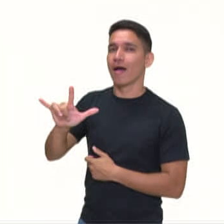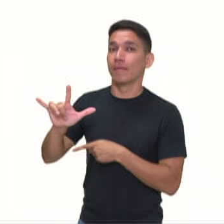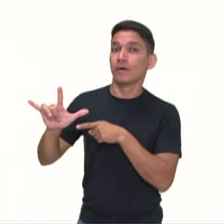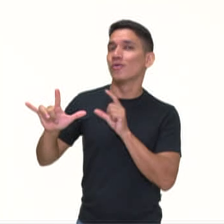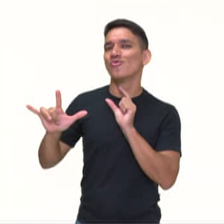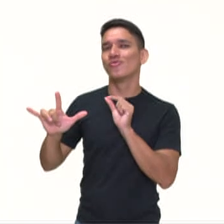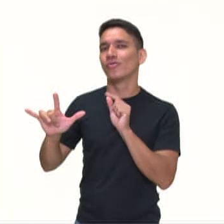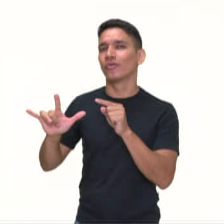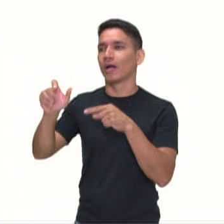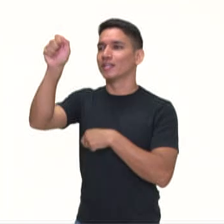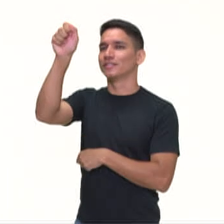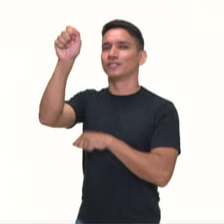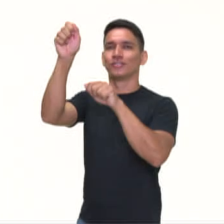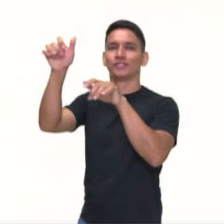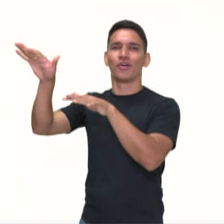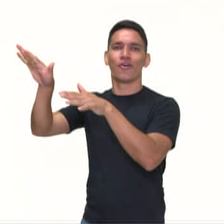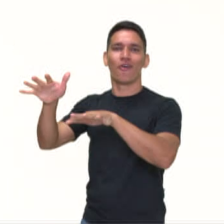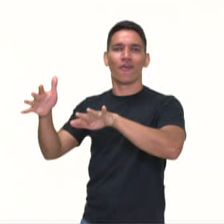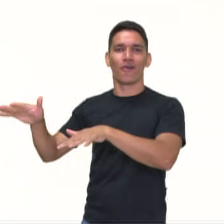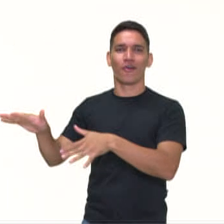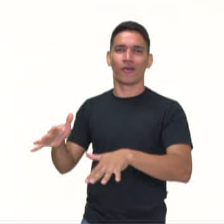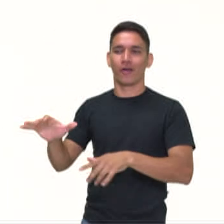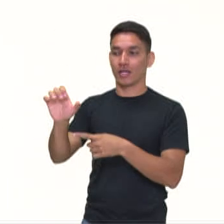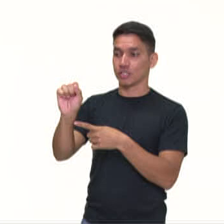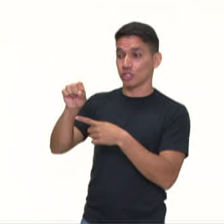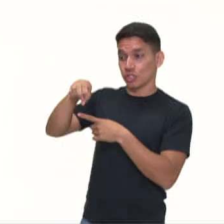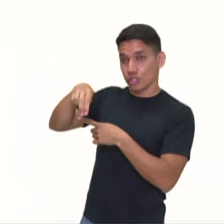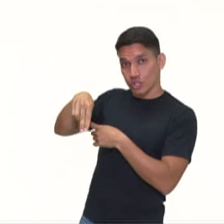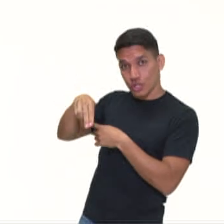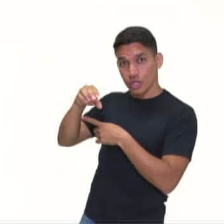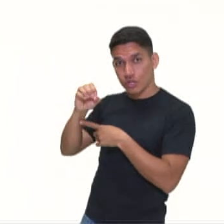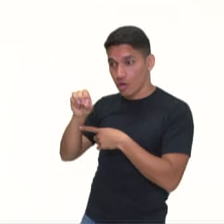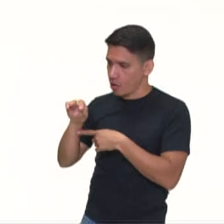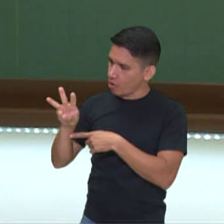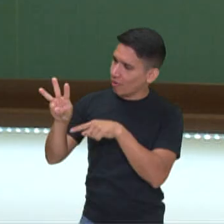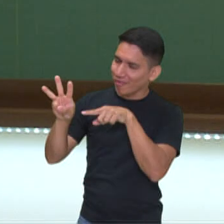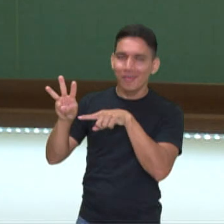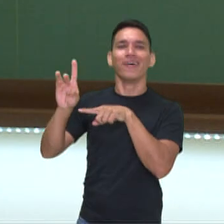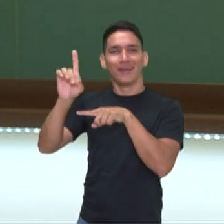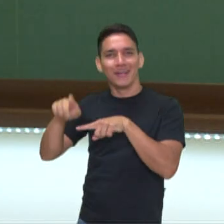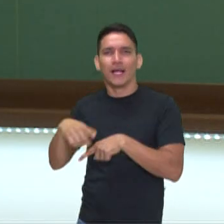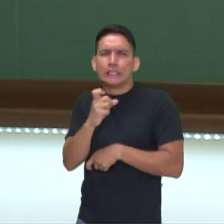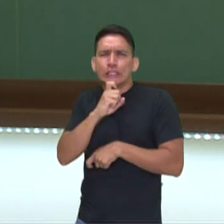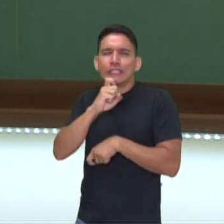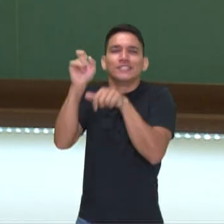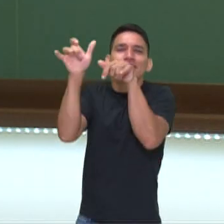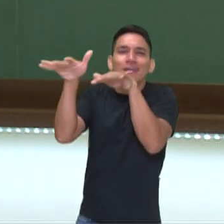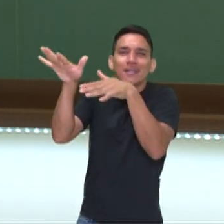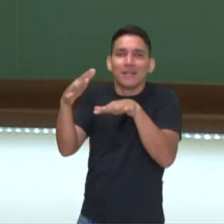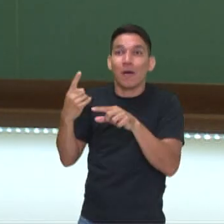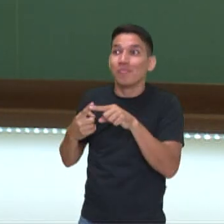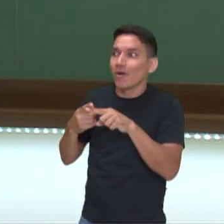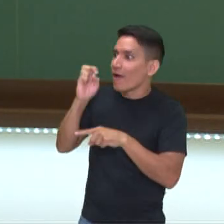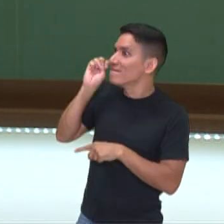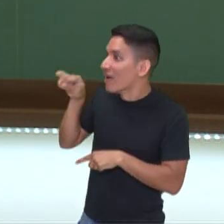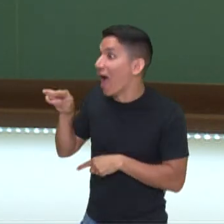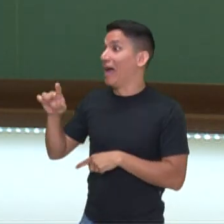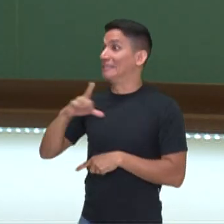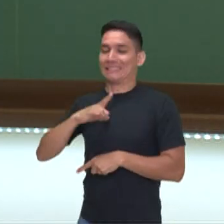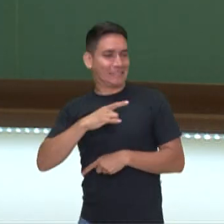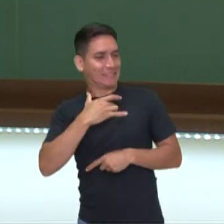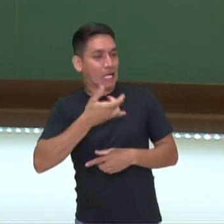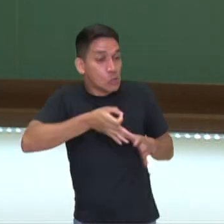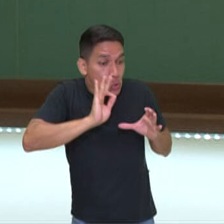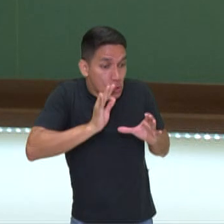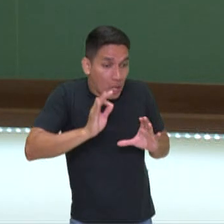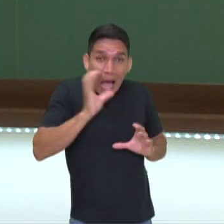loves snow. Até porque quando ela vê que tem neve no chão, ela corre para tomar o café da manhã. Ela quer fazer a coisa rápido, porque